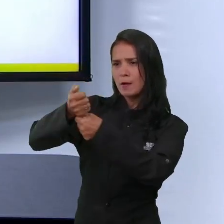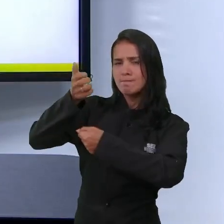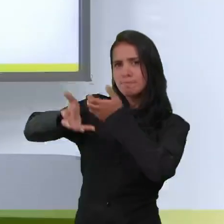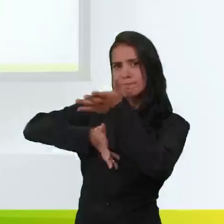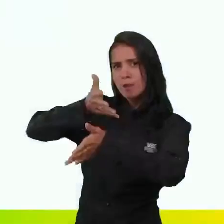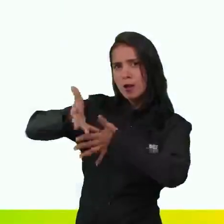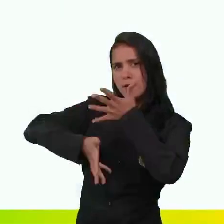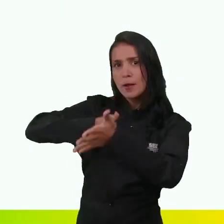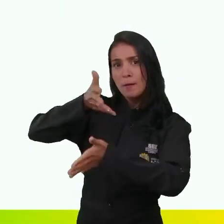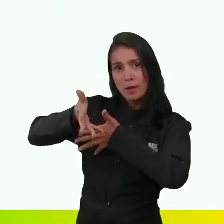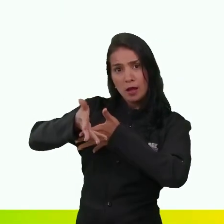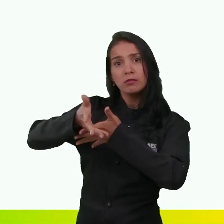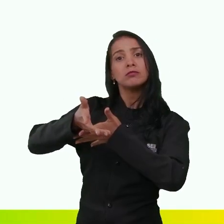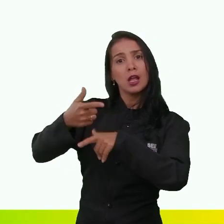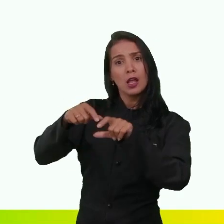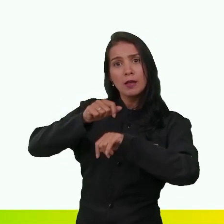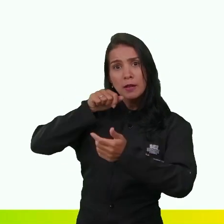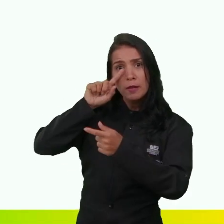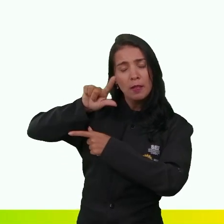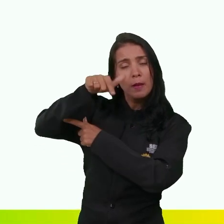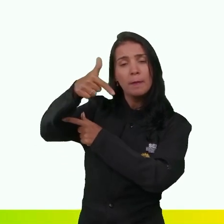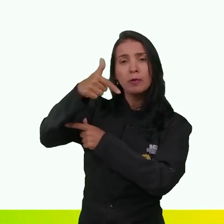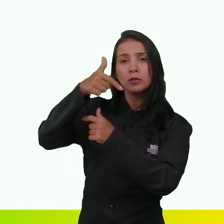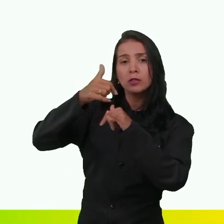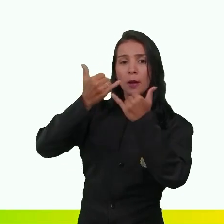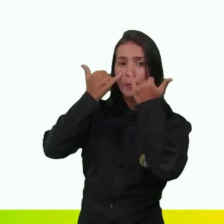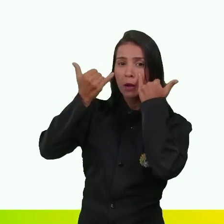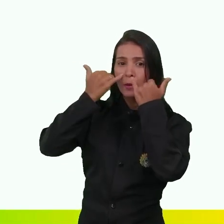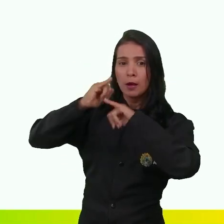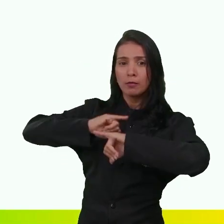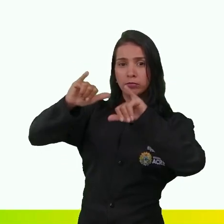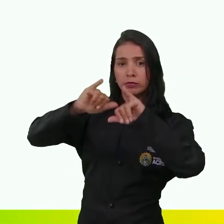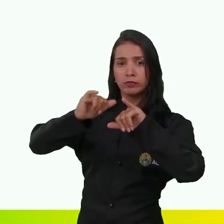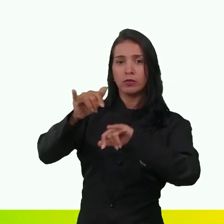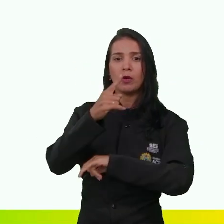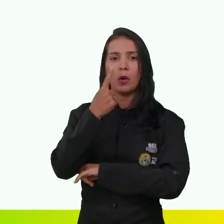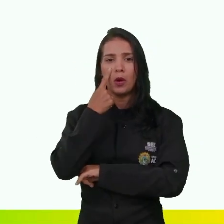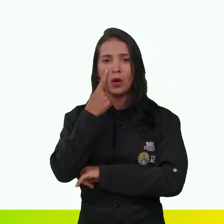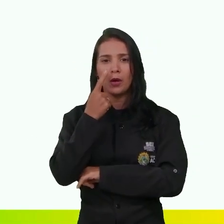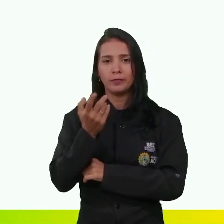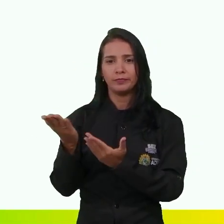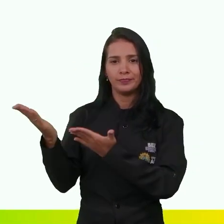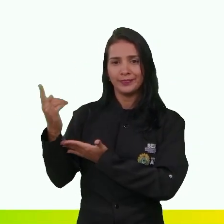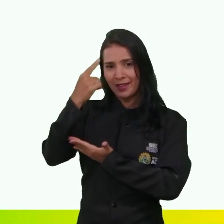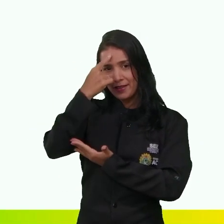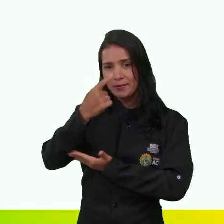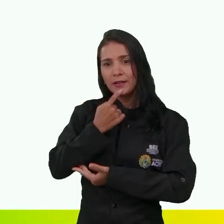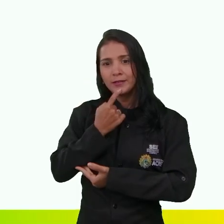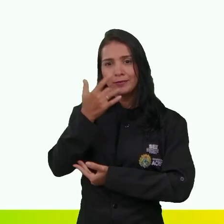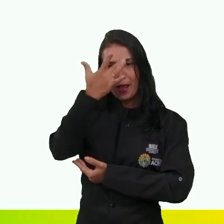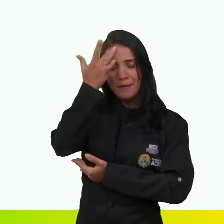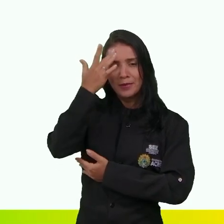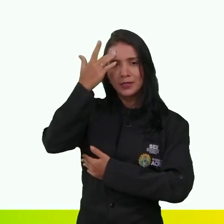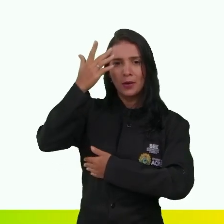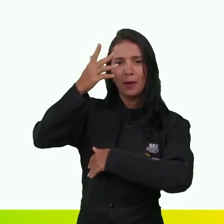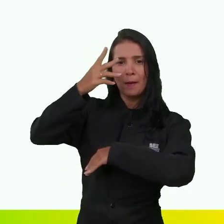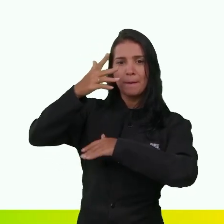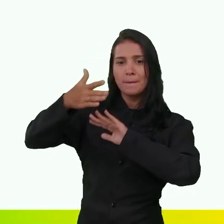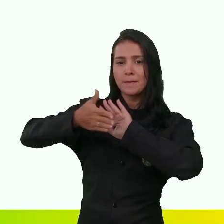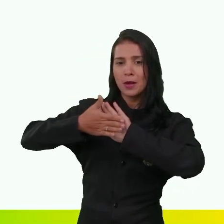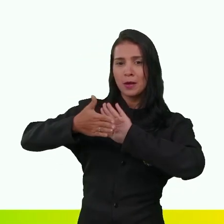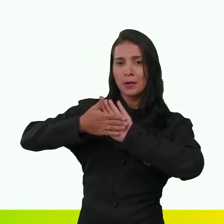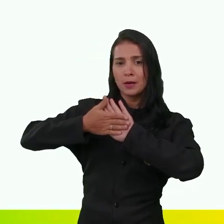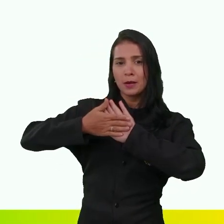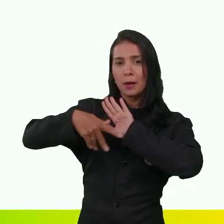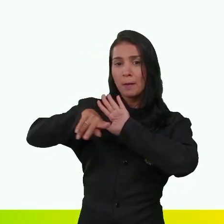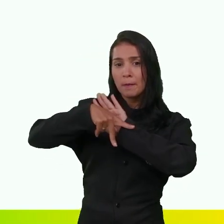para vocês é da pessoa aí fazendo a sua própria gravação. Então, ampliou-se esses